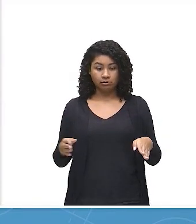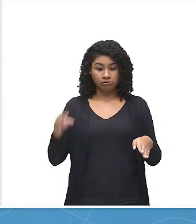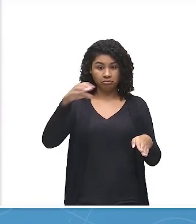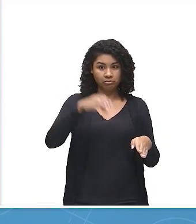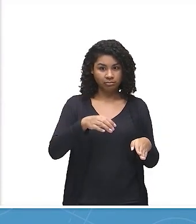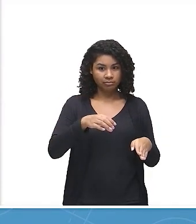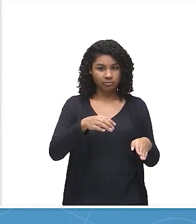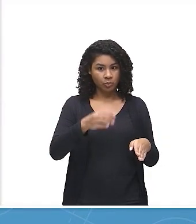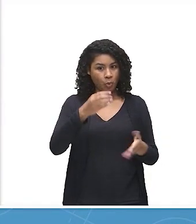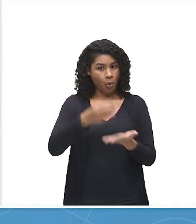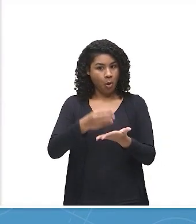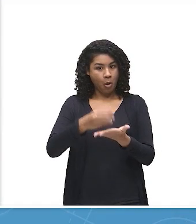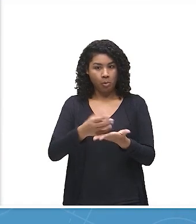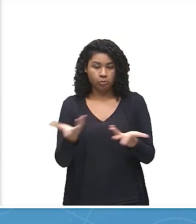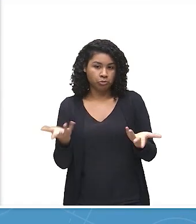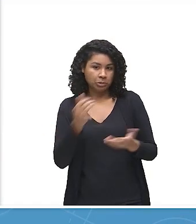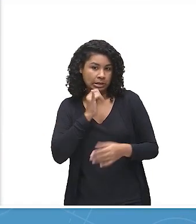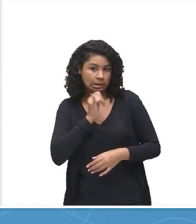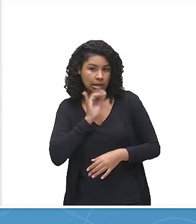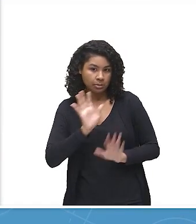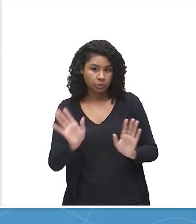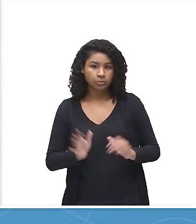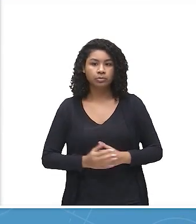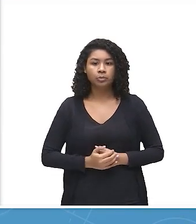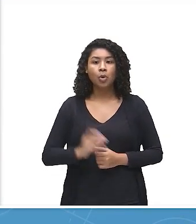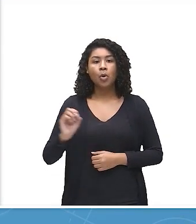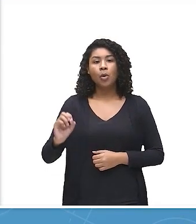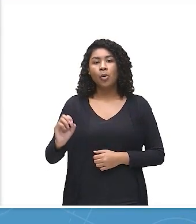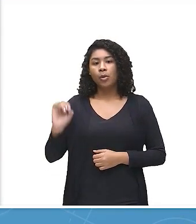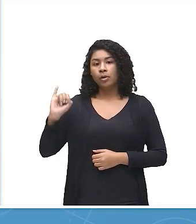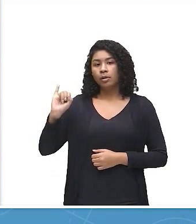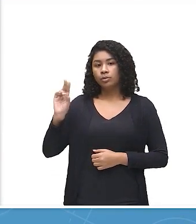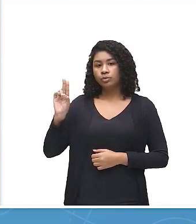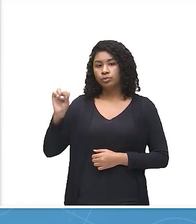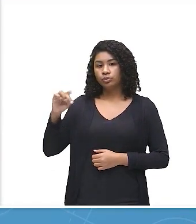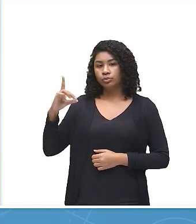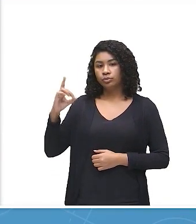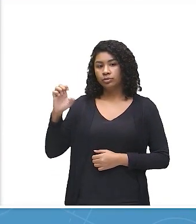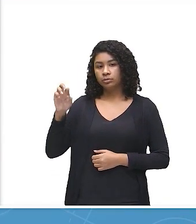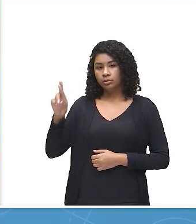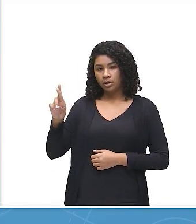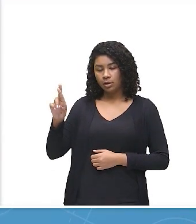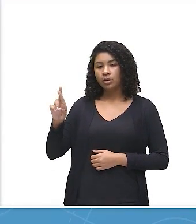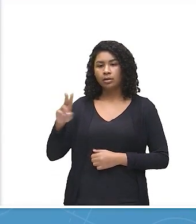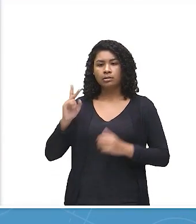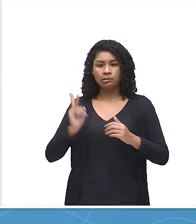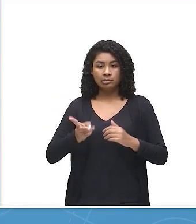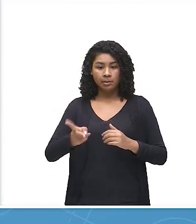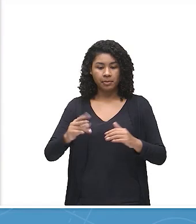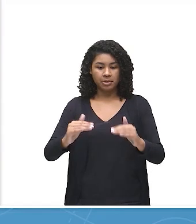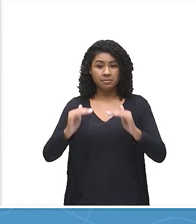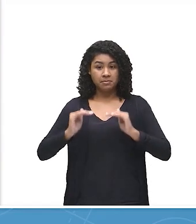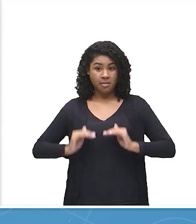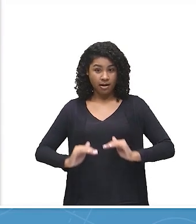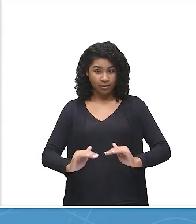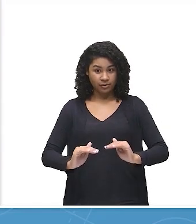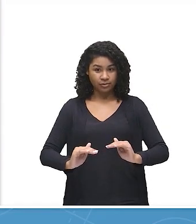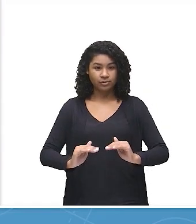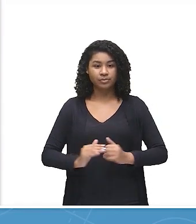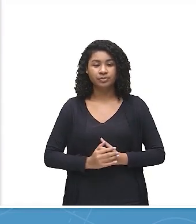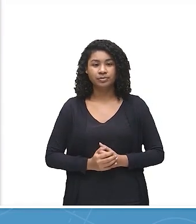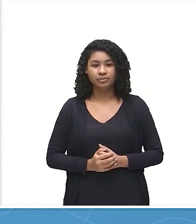Aprendam o significado delas e em cada situação que ela será utilizada. São muito utilizadas, tá